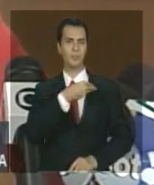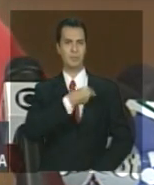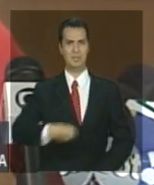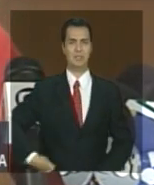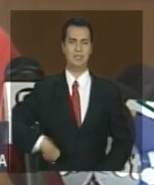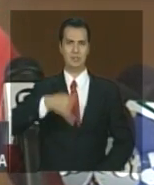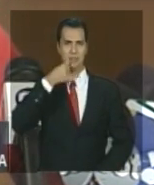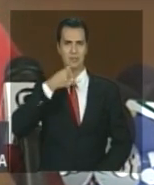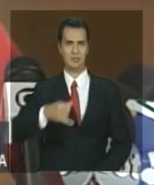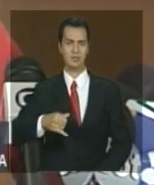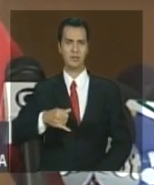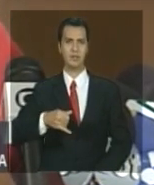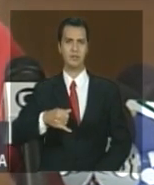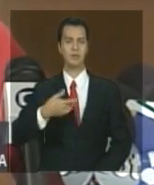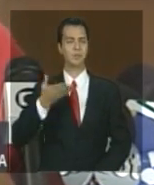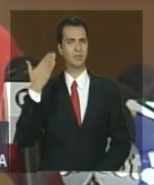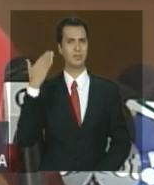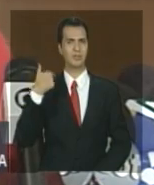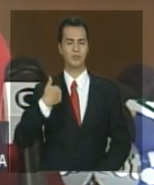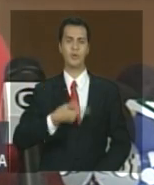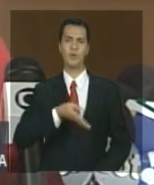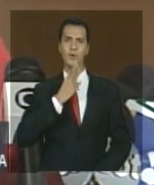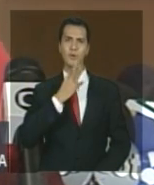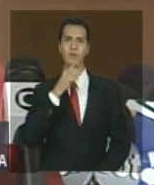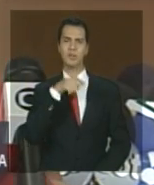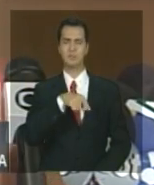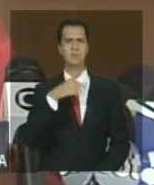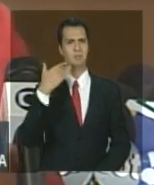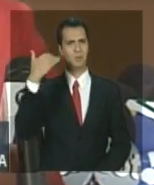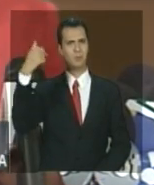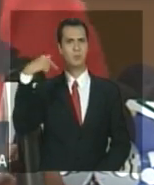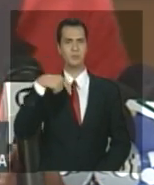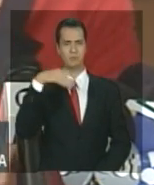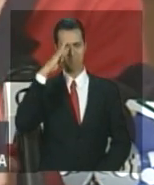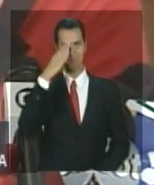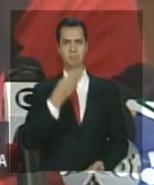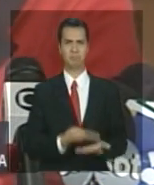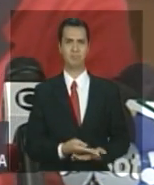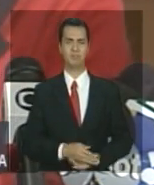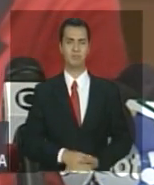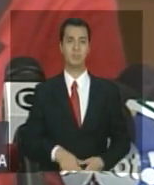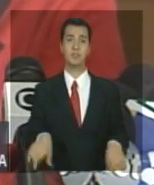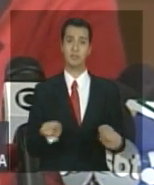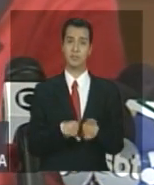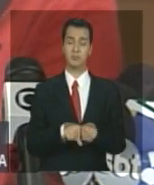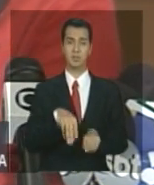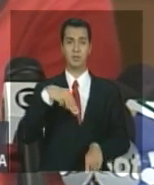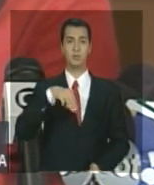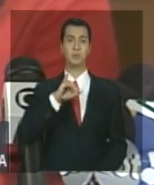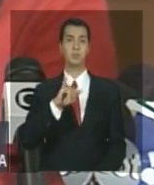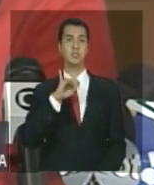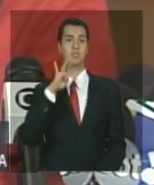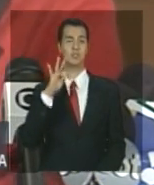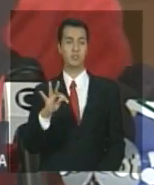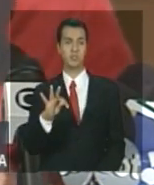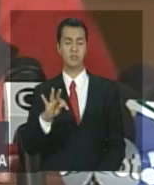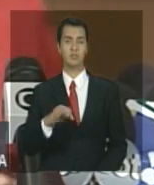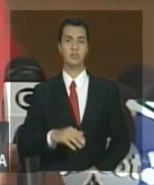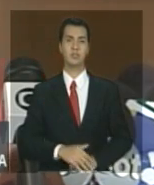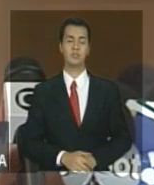Outro filme. A gente reconhece a importância do NREL, como também do MIT, do